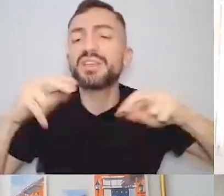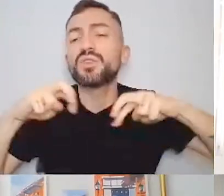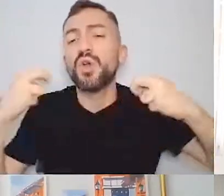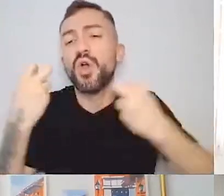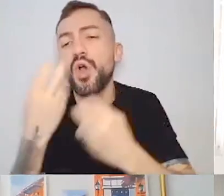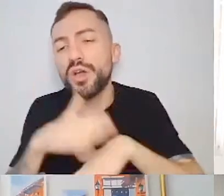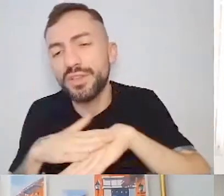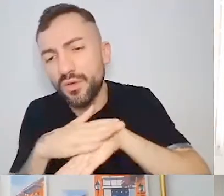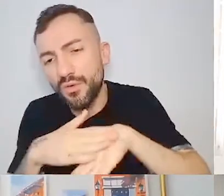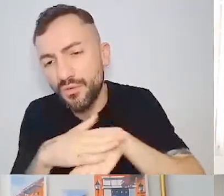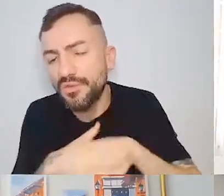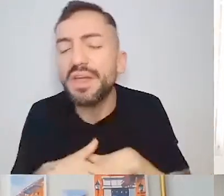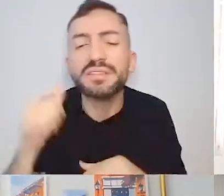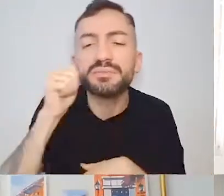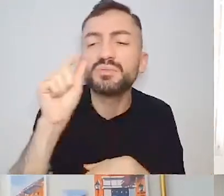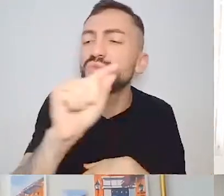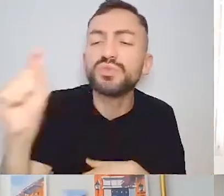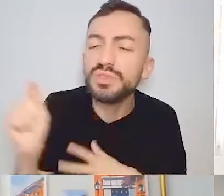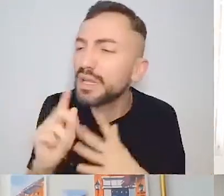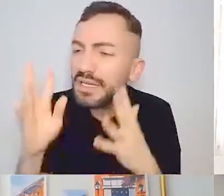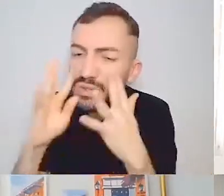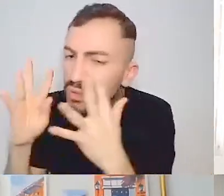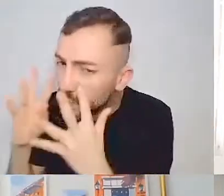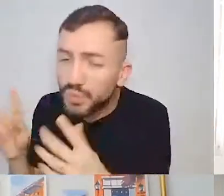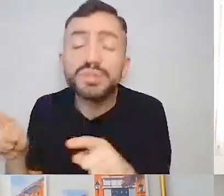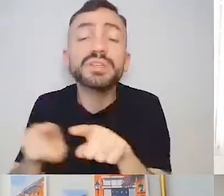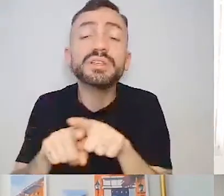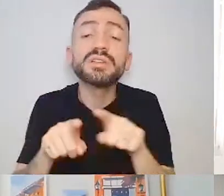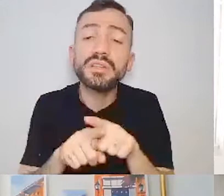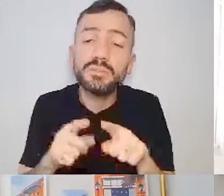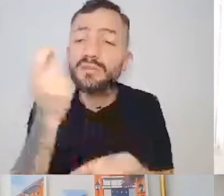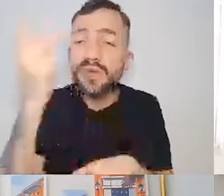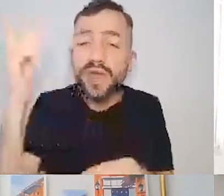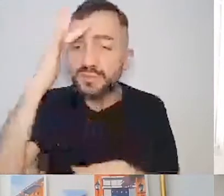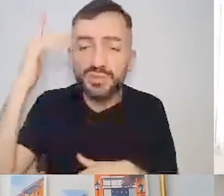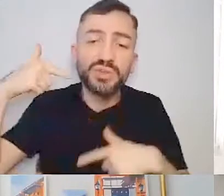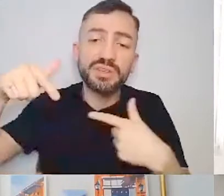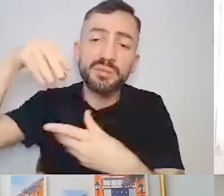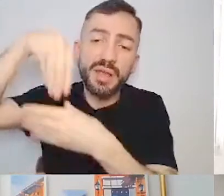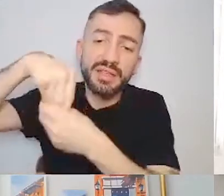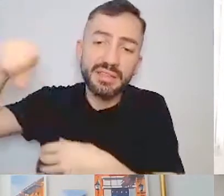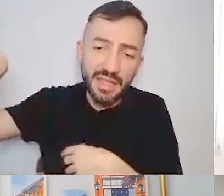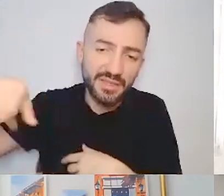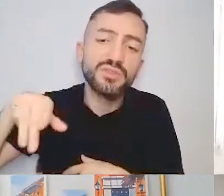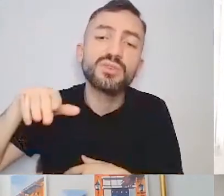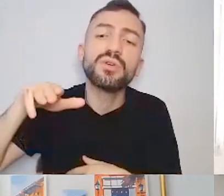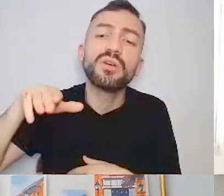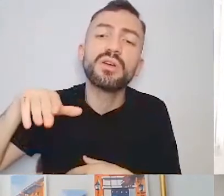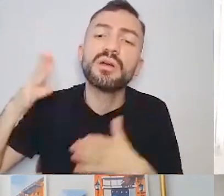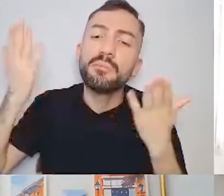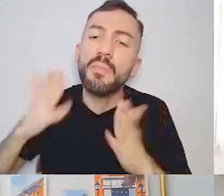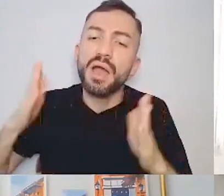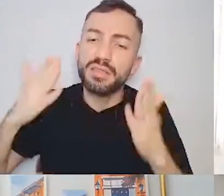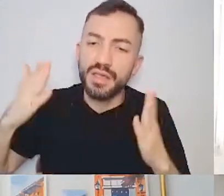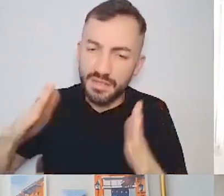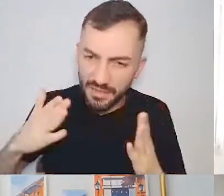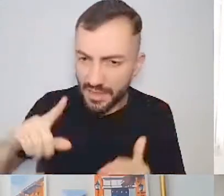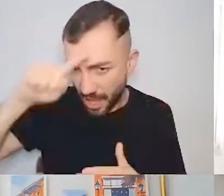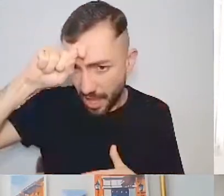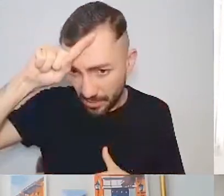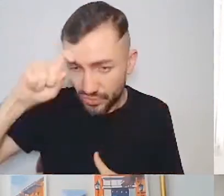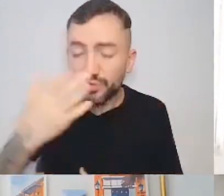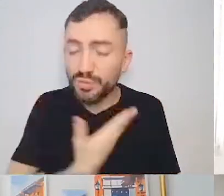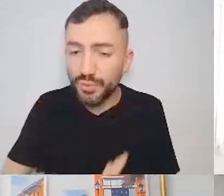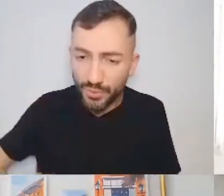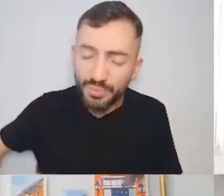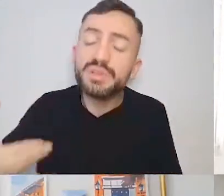conversa, escuta de mulheres e de profissionais de maternidades públicas, centro de acolhidas, entre outros serviços.